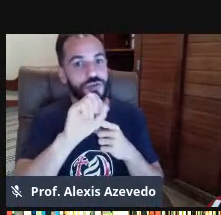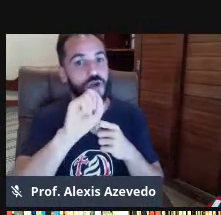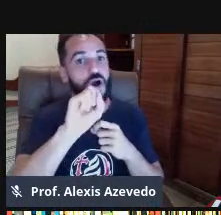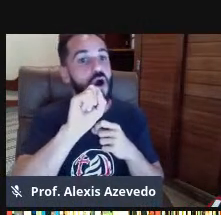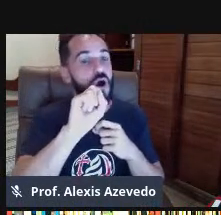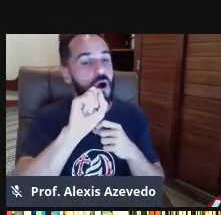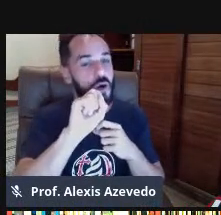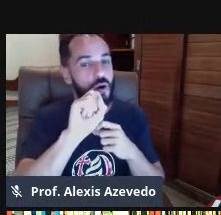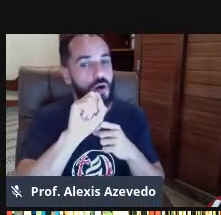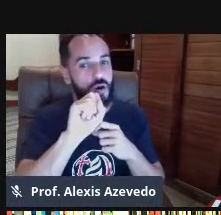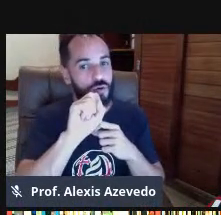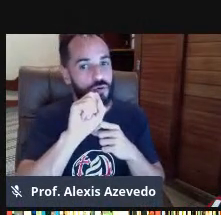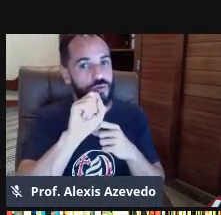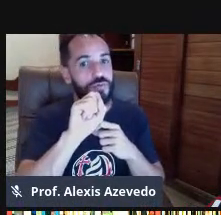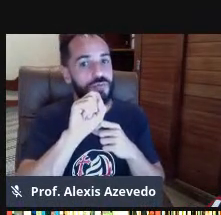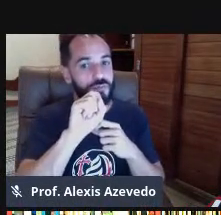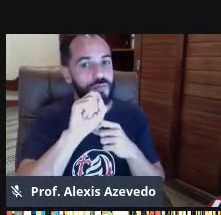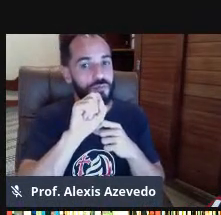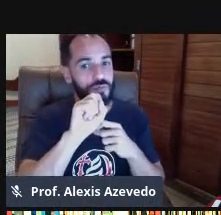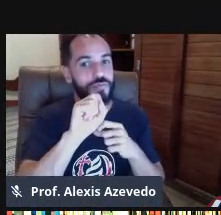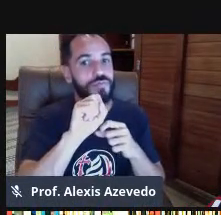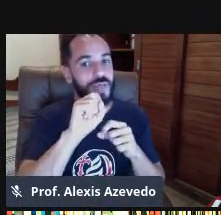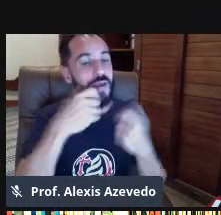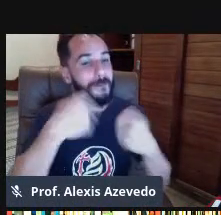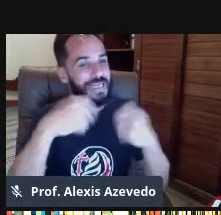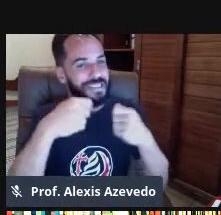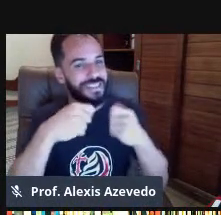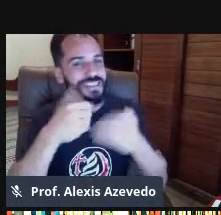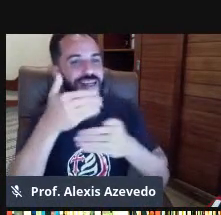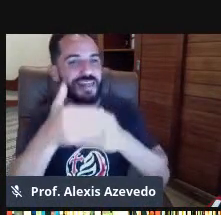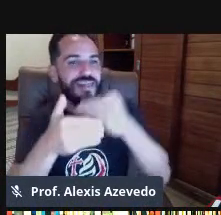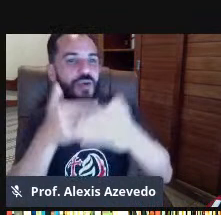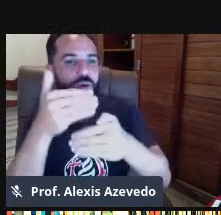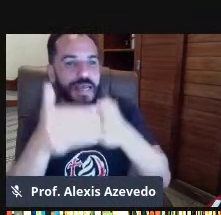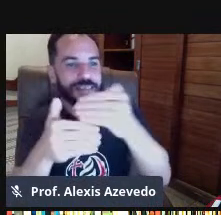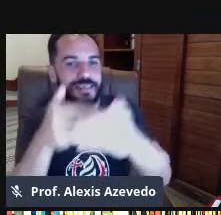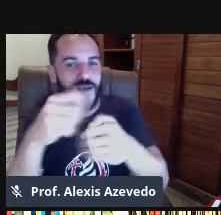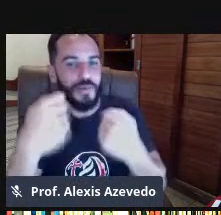vocês. Né? Eles têm aqui uma sequência em que você cumpre